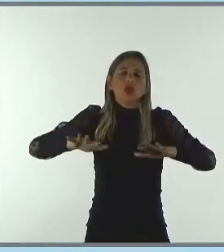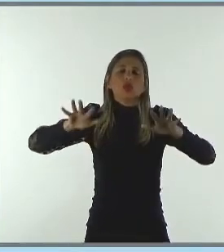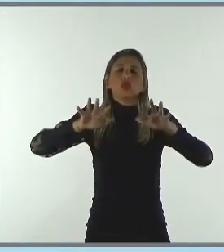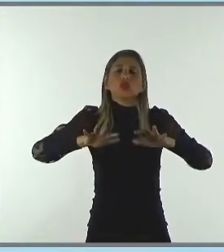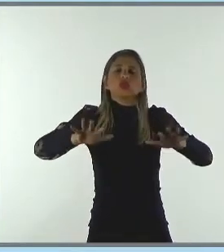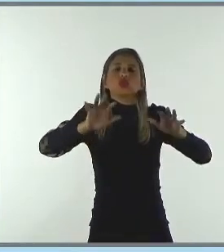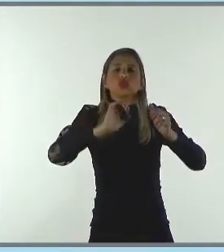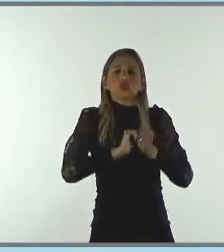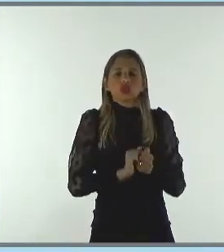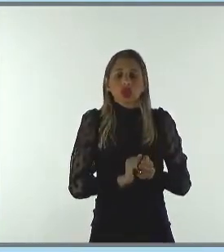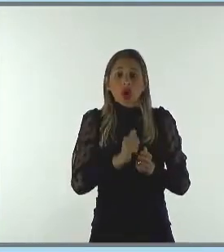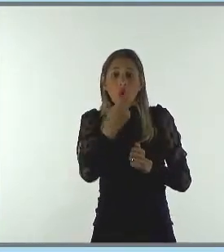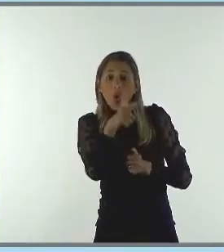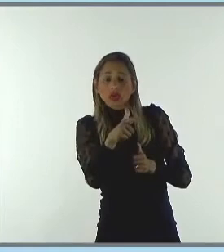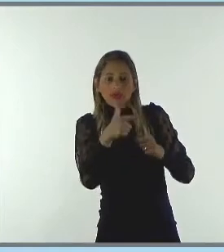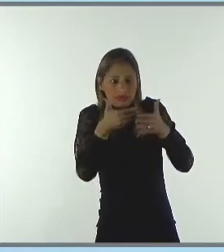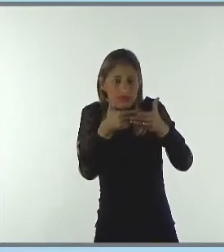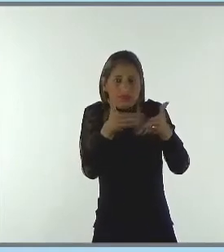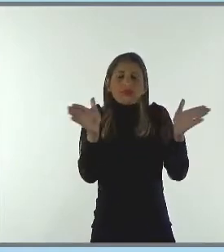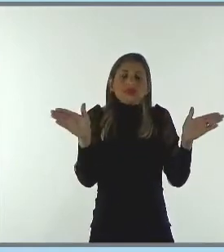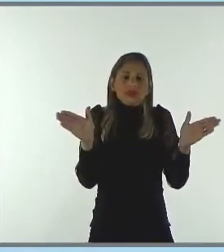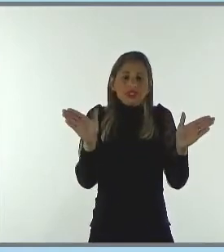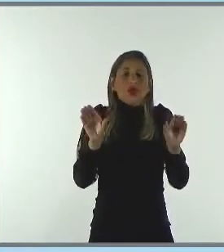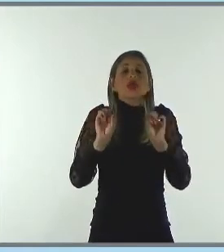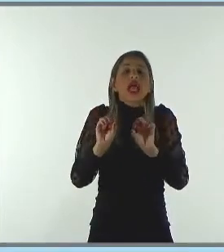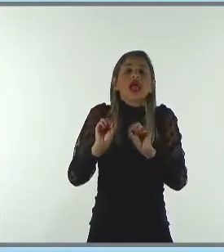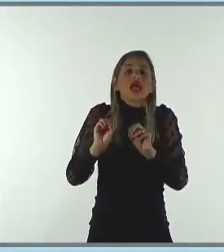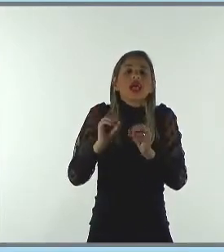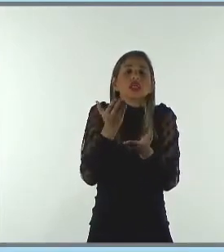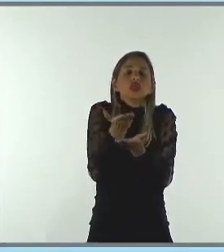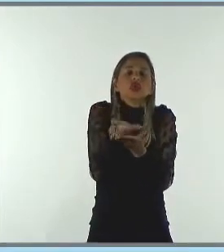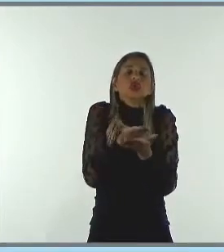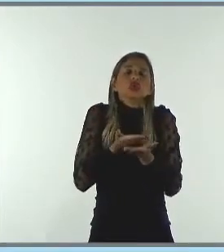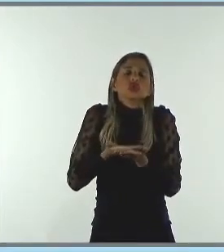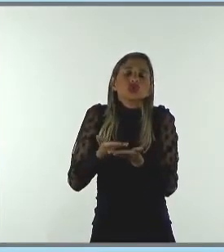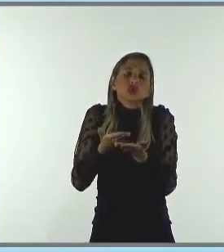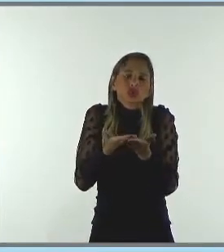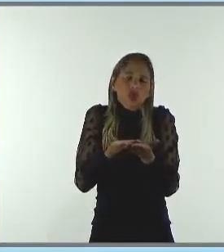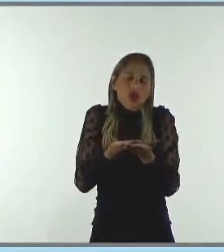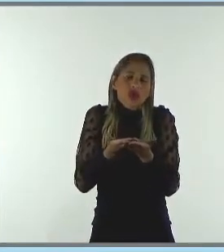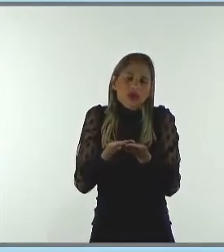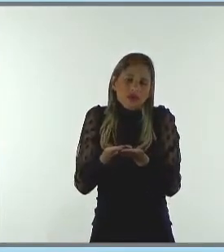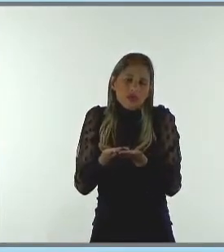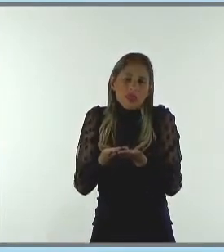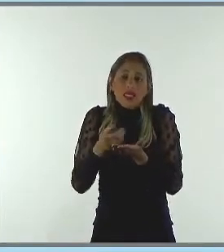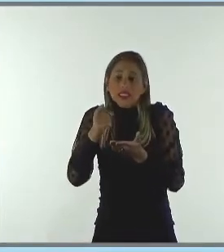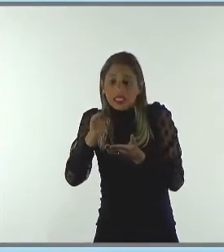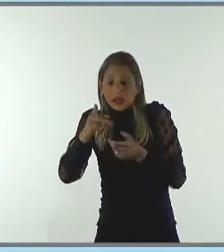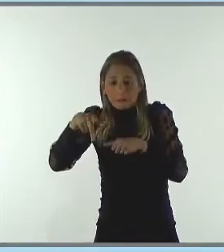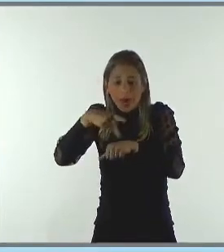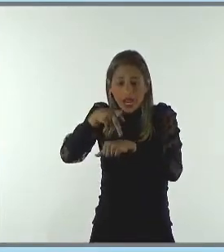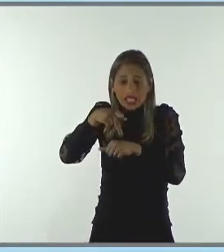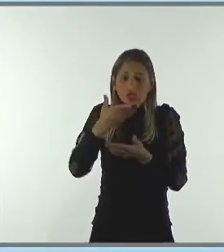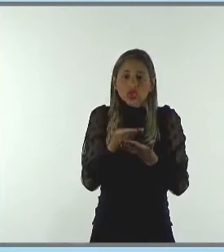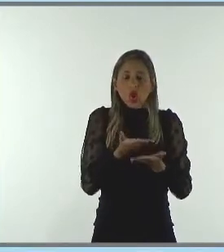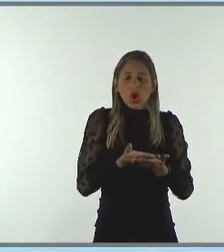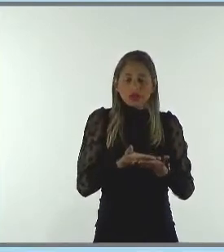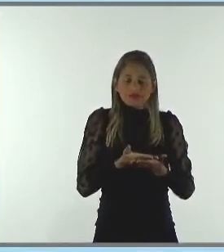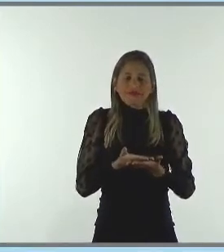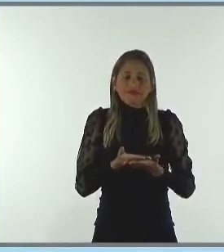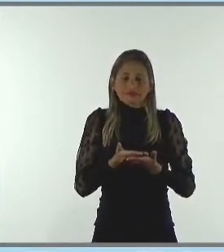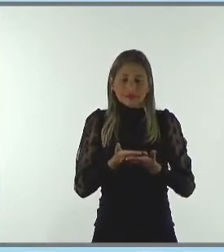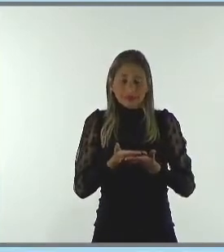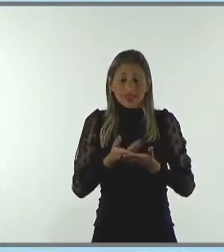para um campo mais amplo, que é o das escolas, em várias partes, seja da cidade, seja do país. E o trato com